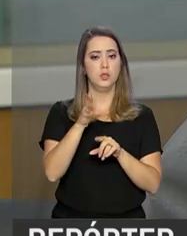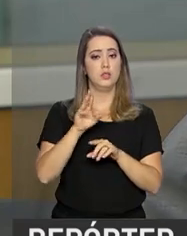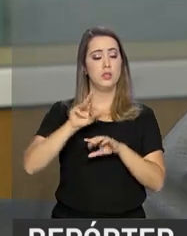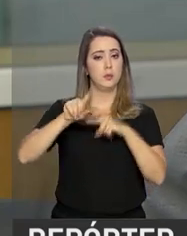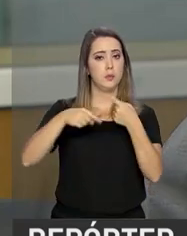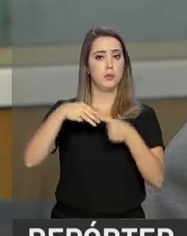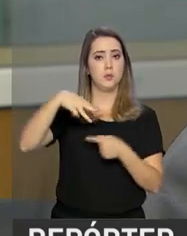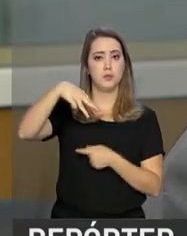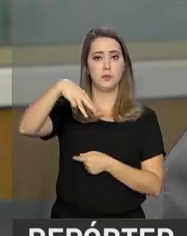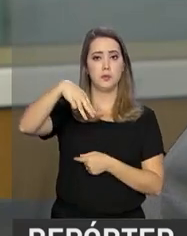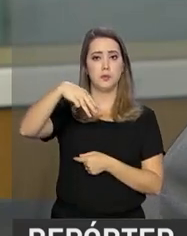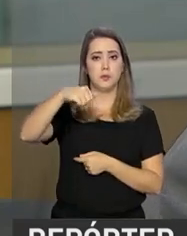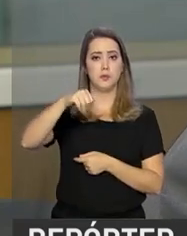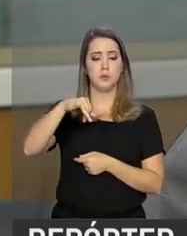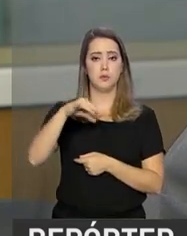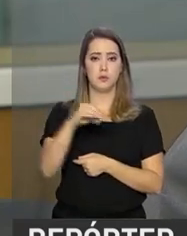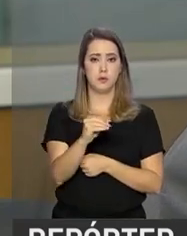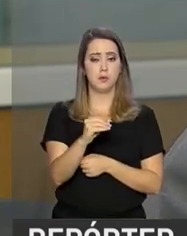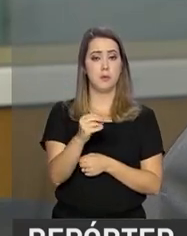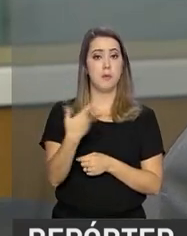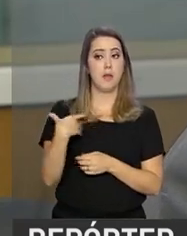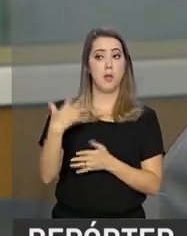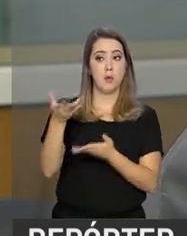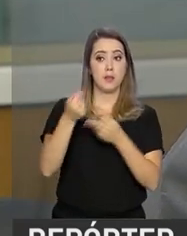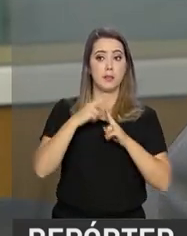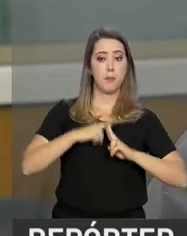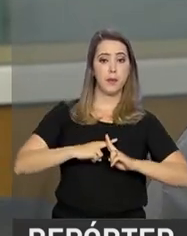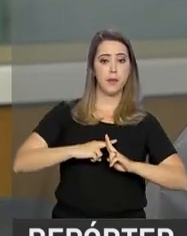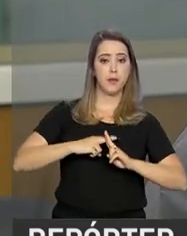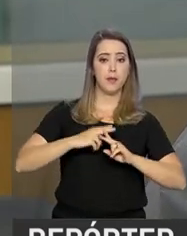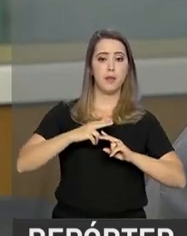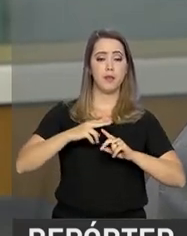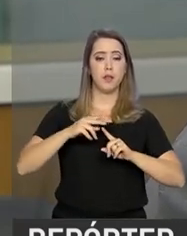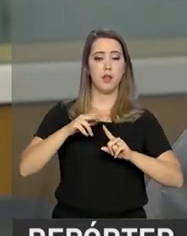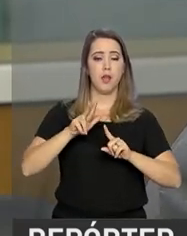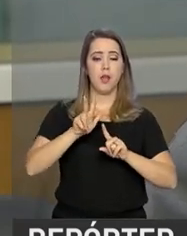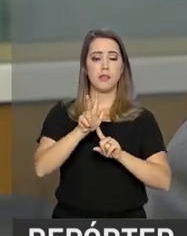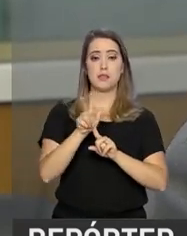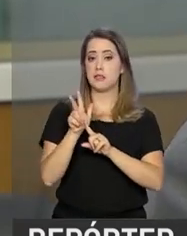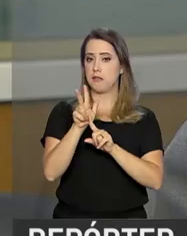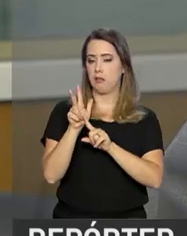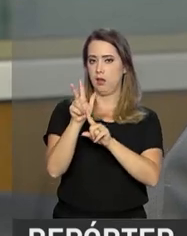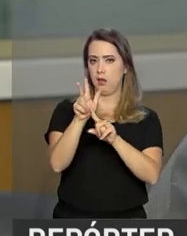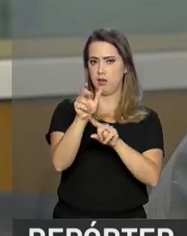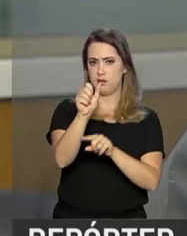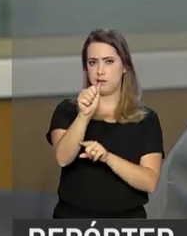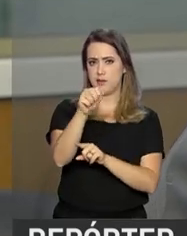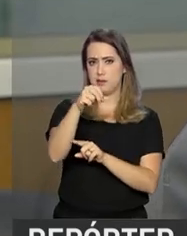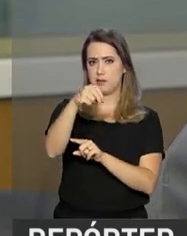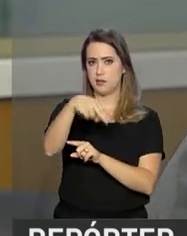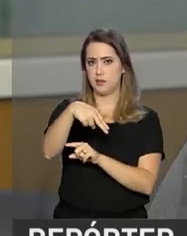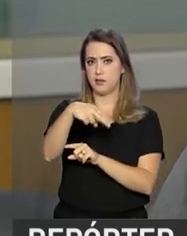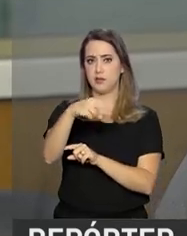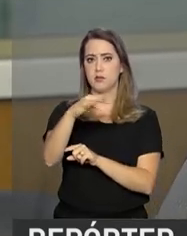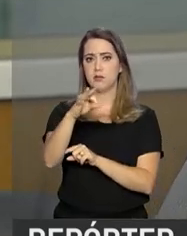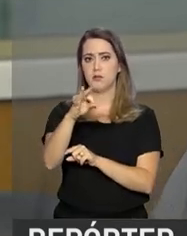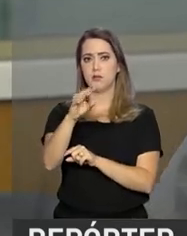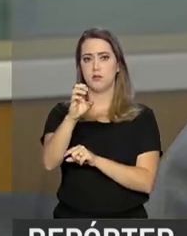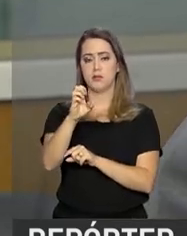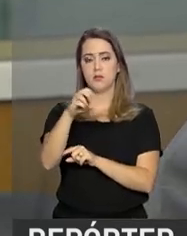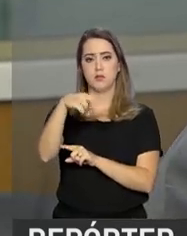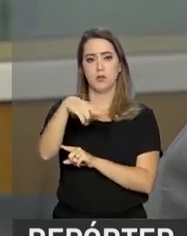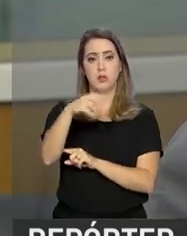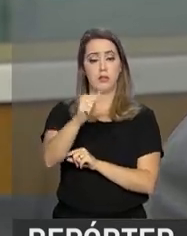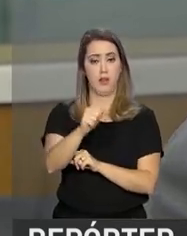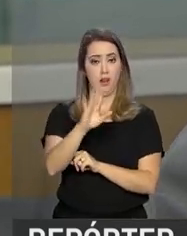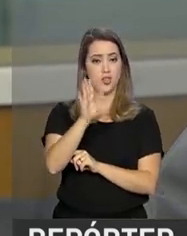maio receber as antenas que trarão conectividade aos seus municípios vejam então é bastante rápido não é nós estamos em março